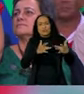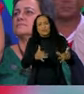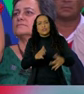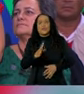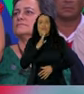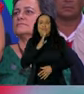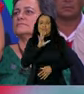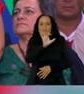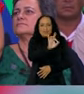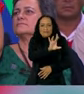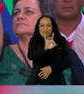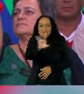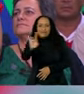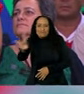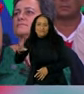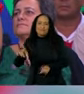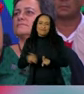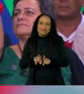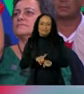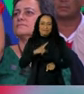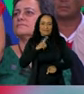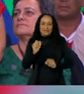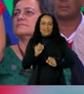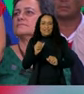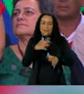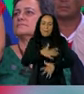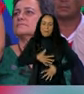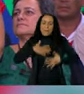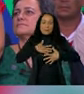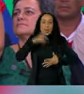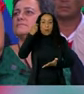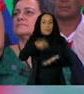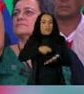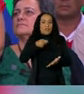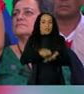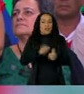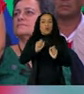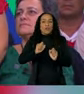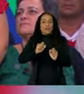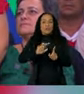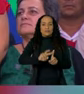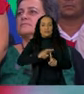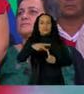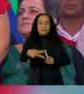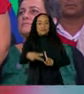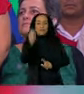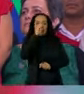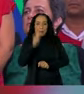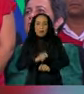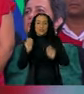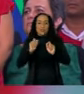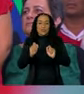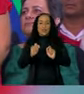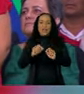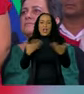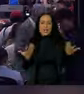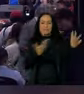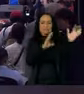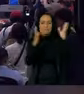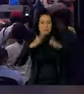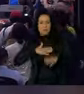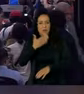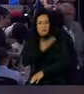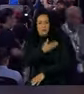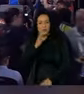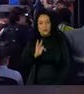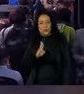conhece a cada um de vocês e é que tem o prazer e a obrigação de transferir isso em imagens. Eu queria dar uma salva de palmas para o meu amigo